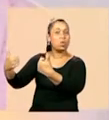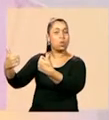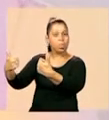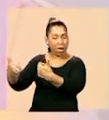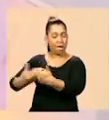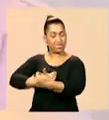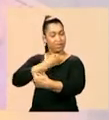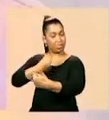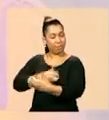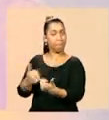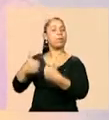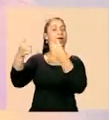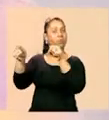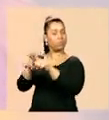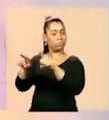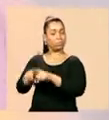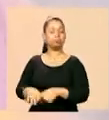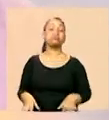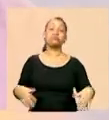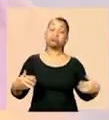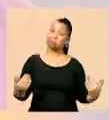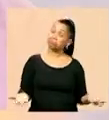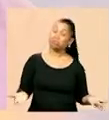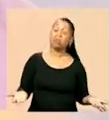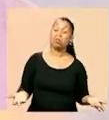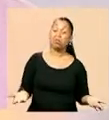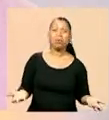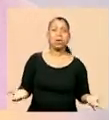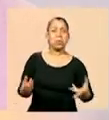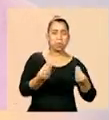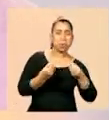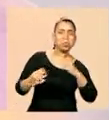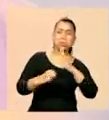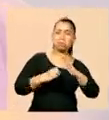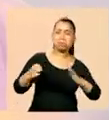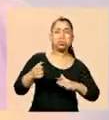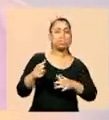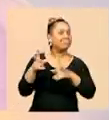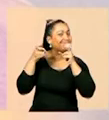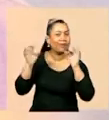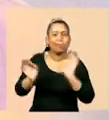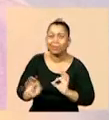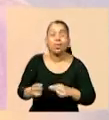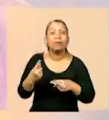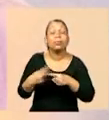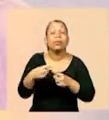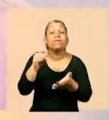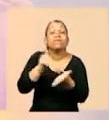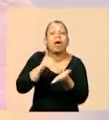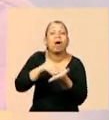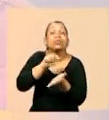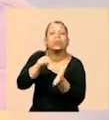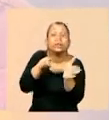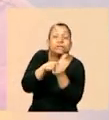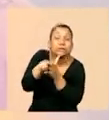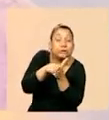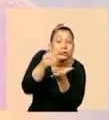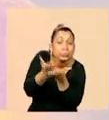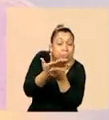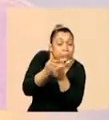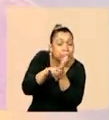maior qualidade de vida do trabalhador. Então, muitas empresas não enxergam isso por falta de